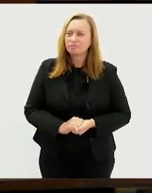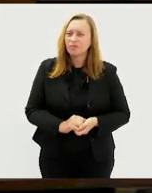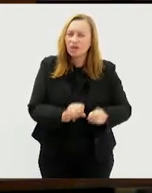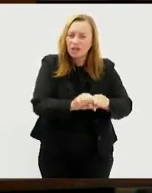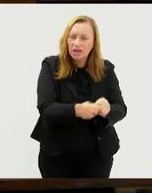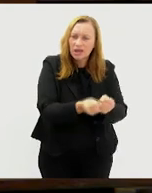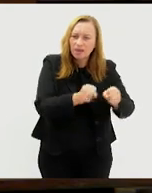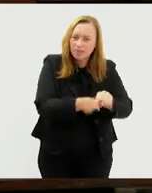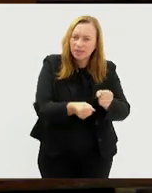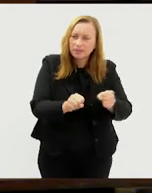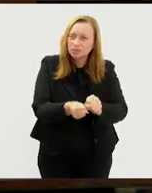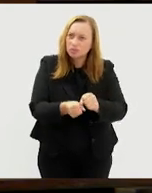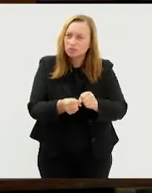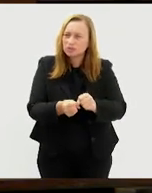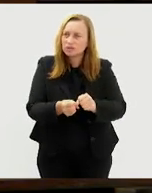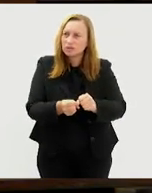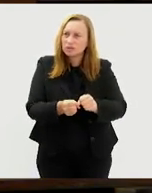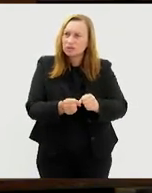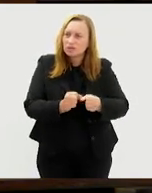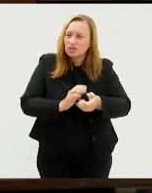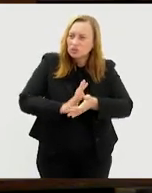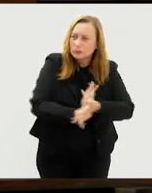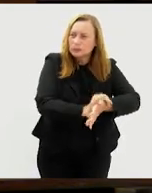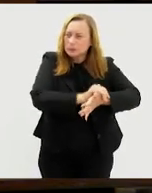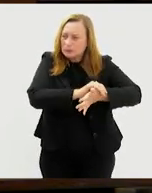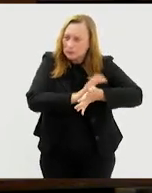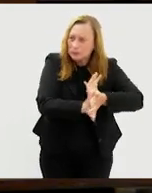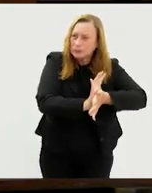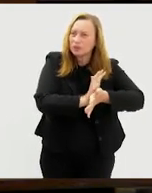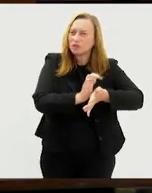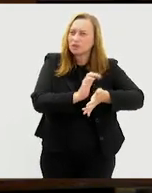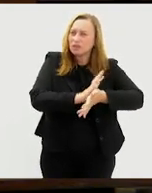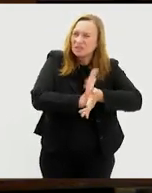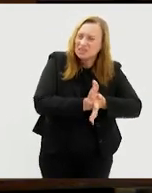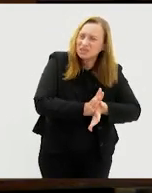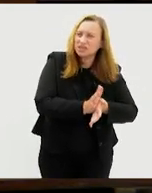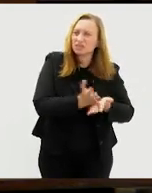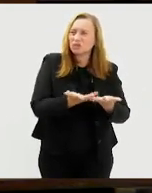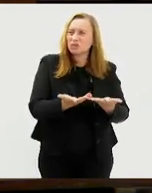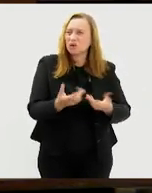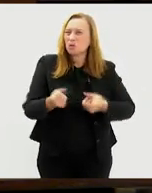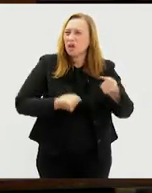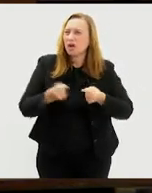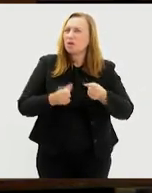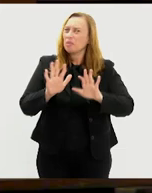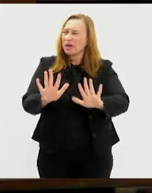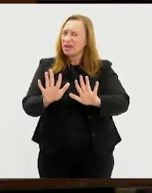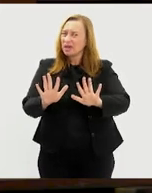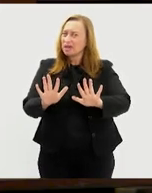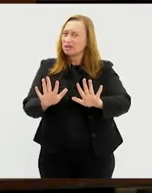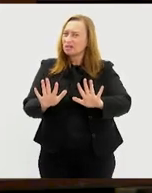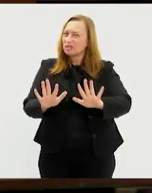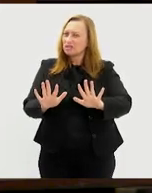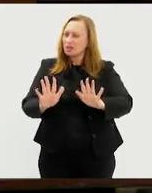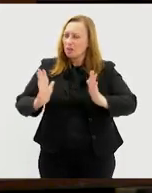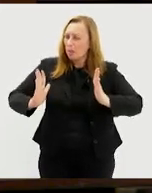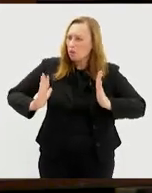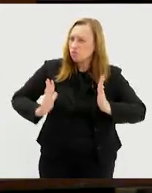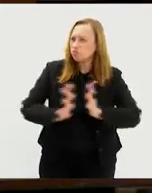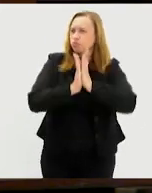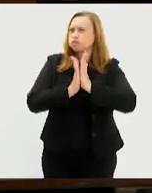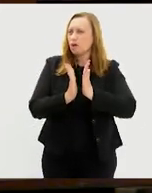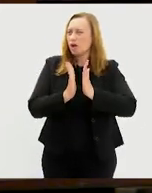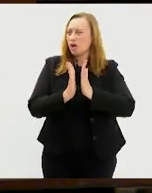esses veículos e destrói Opa nós sabemos que para prensar esses veículos o